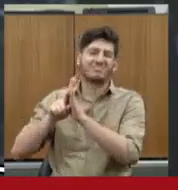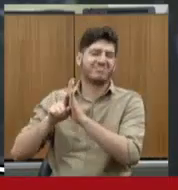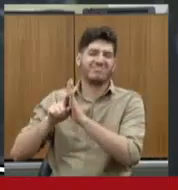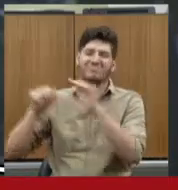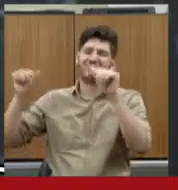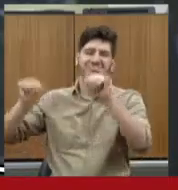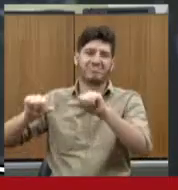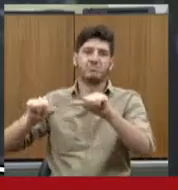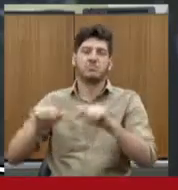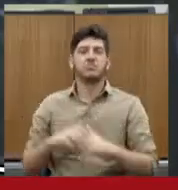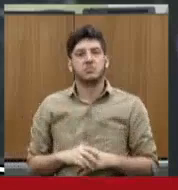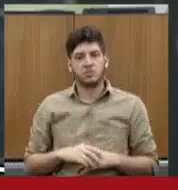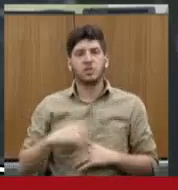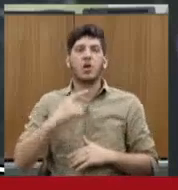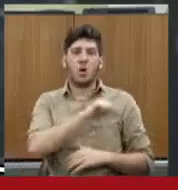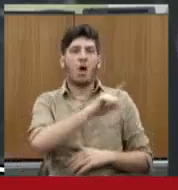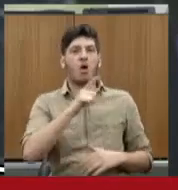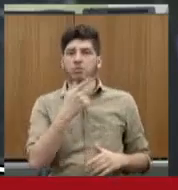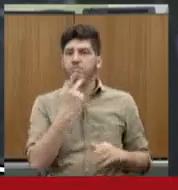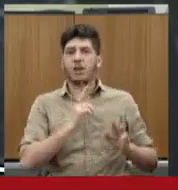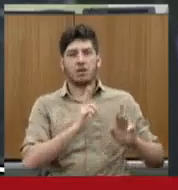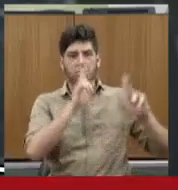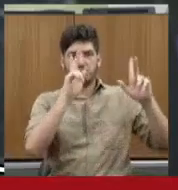Outros rebateram. E